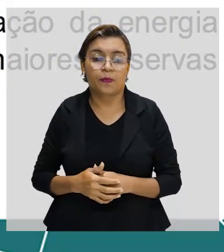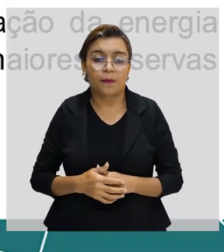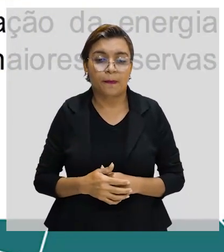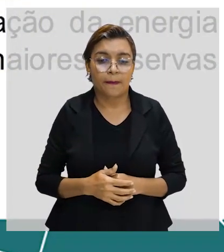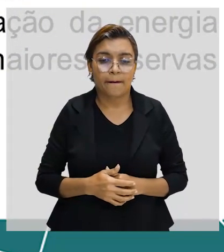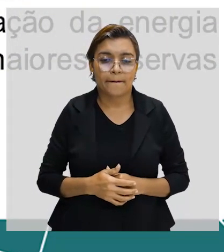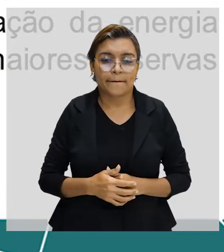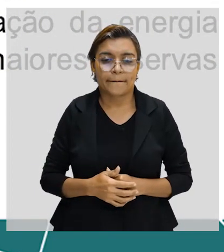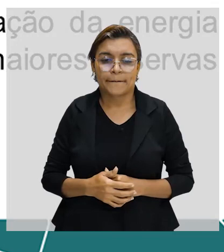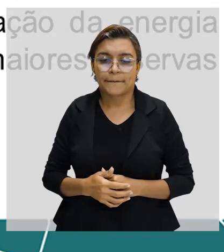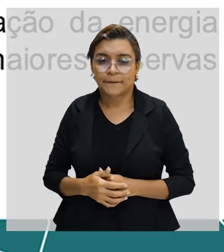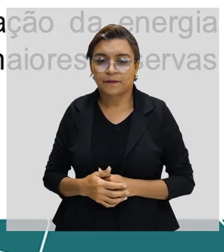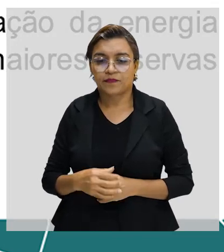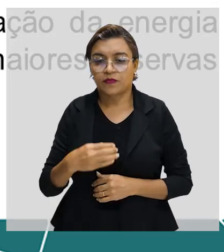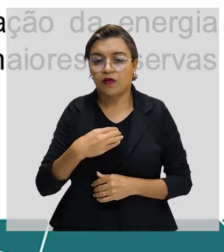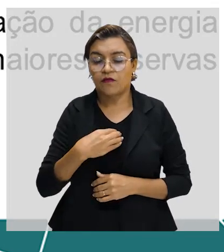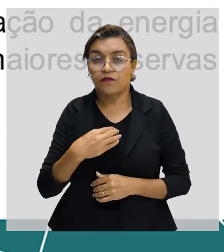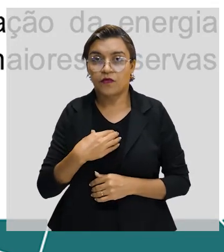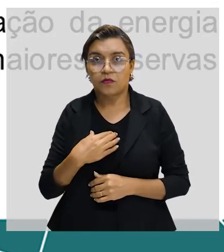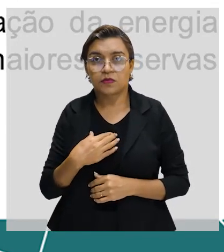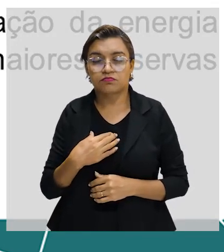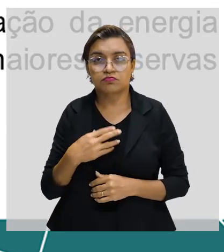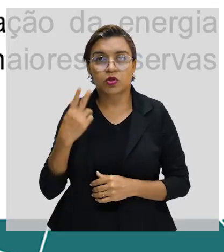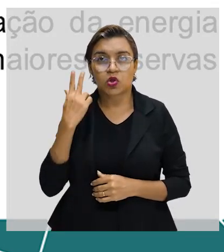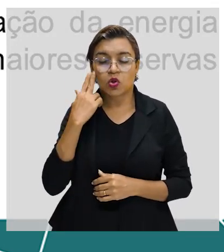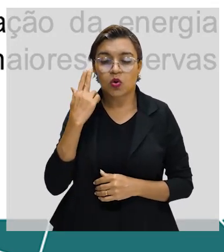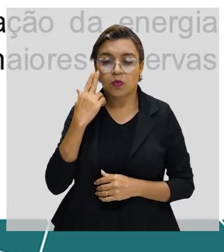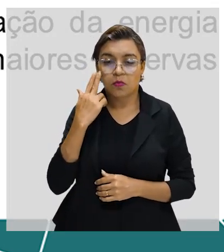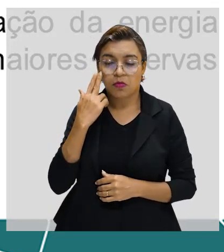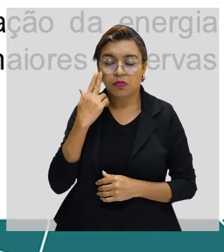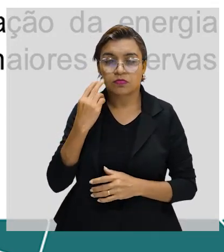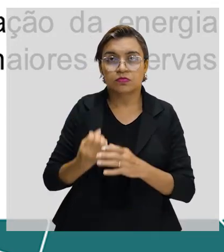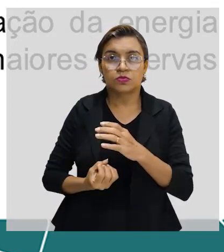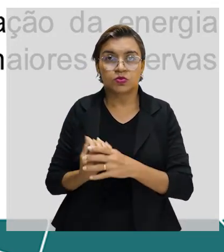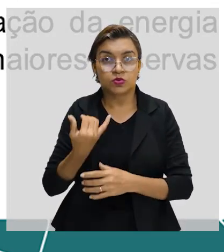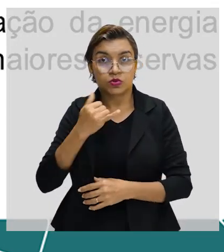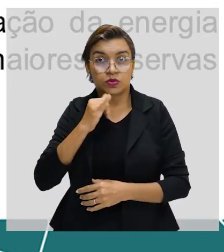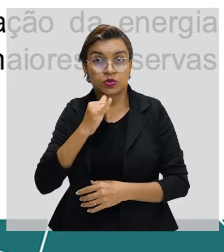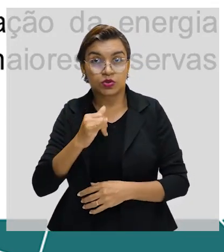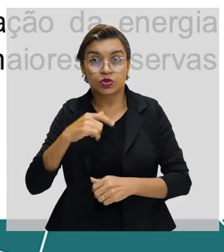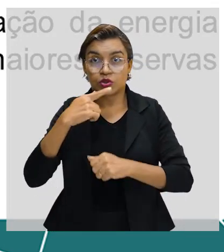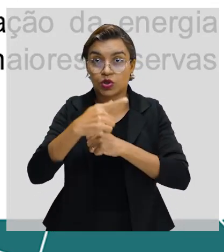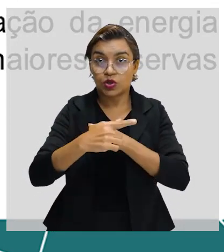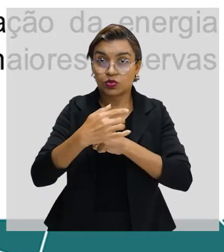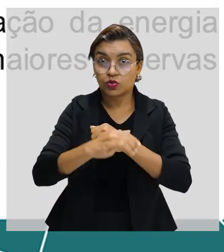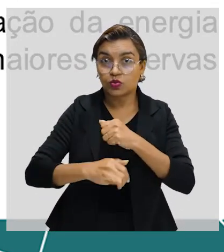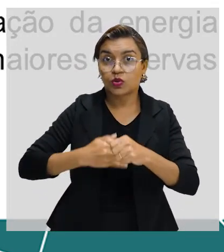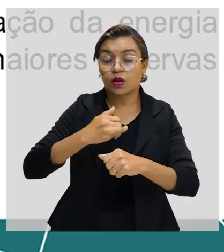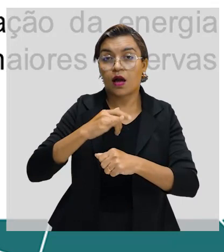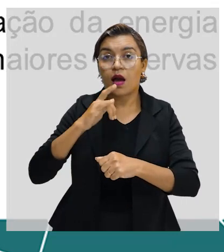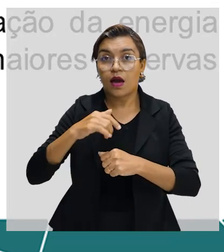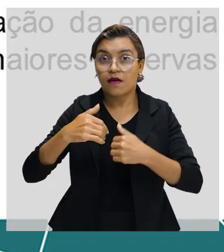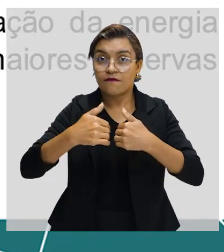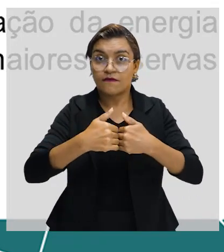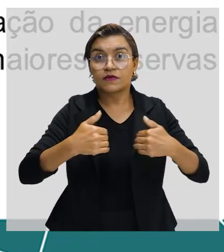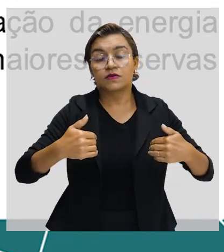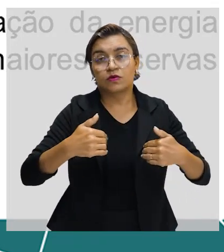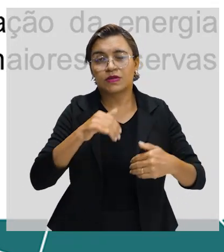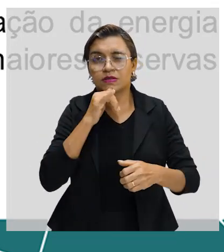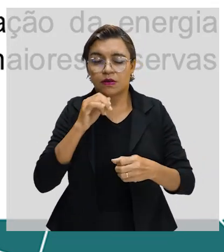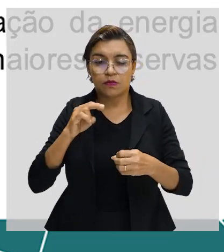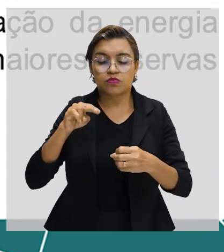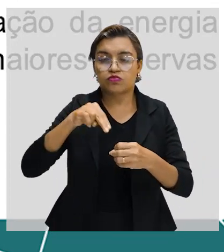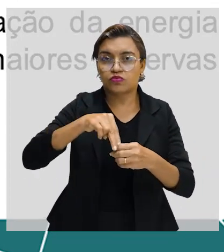Bom, a forma mais comum de produzir energia nuclear é através da fissão, certo? É atacar o núcleo com o nêutron e esse núcleo